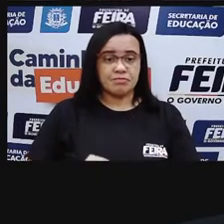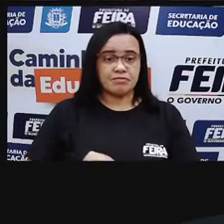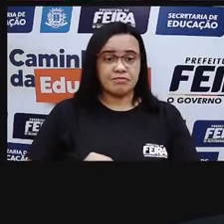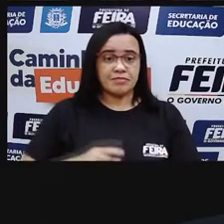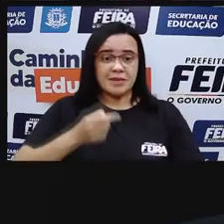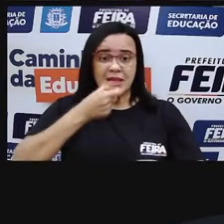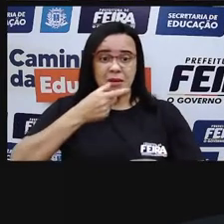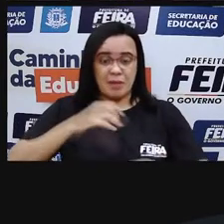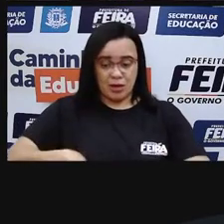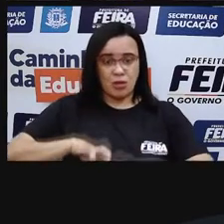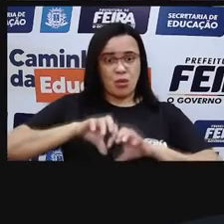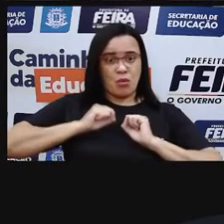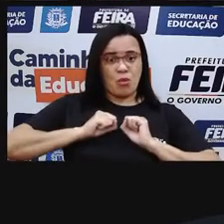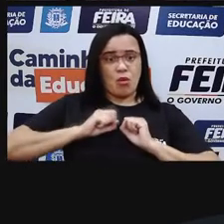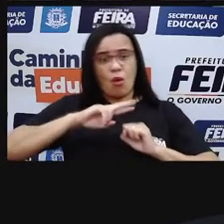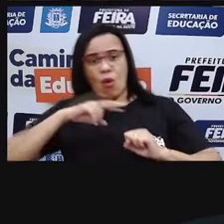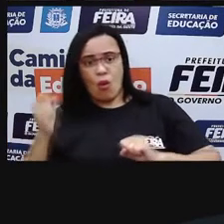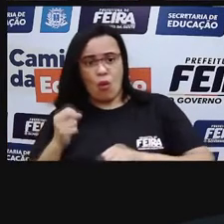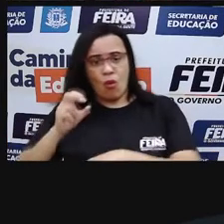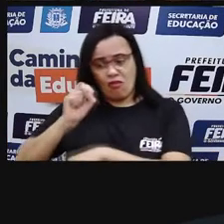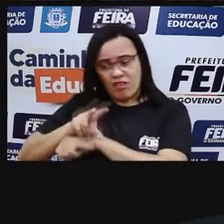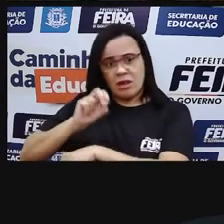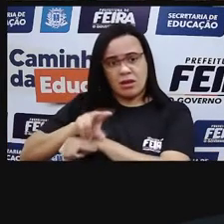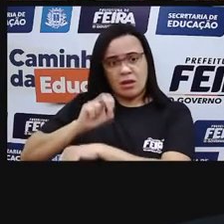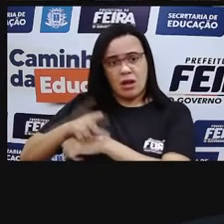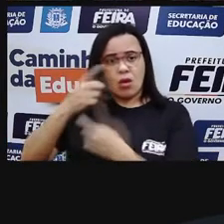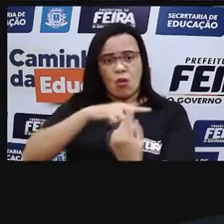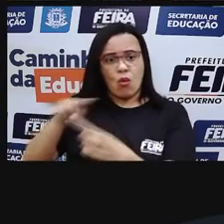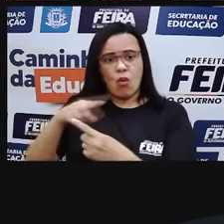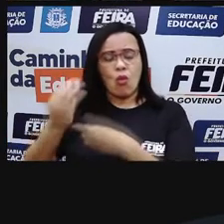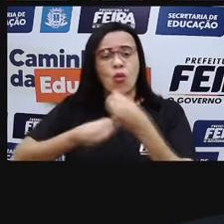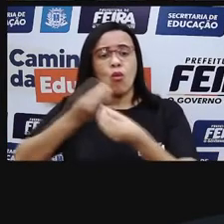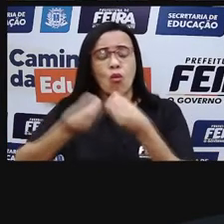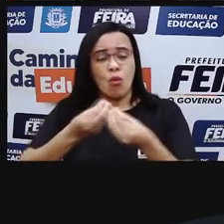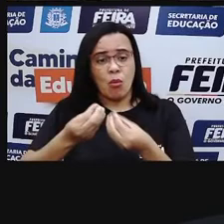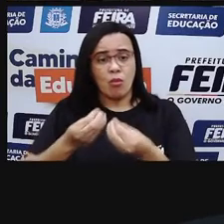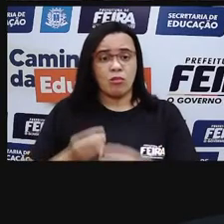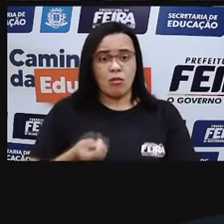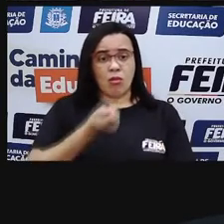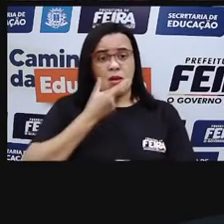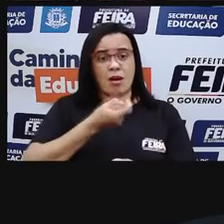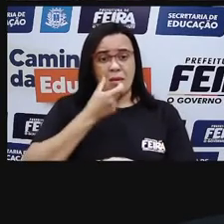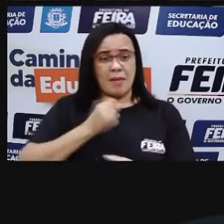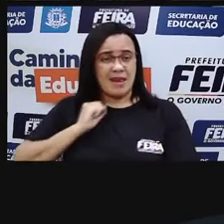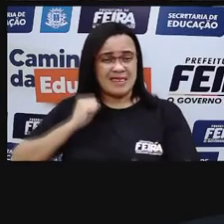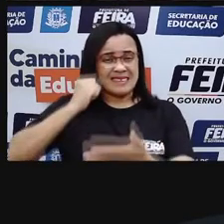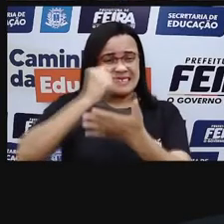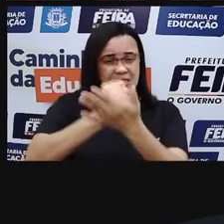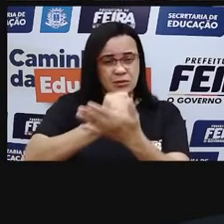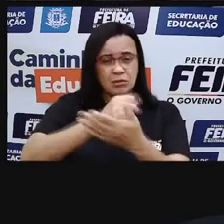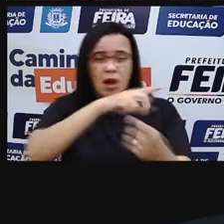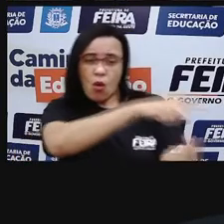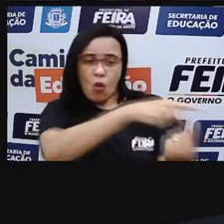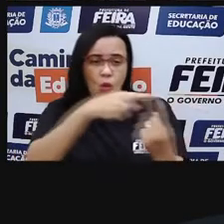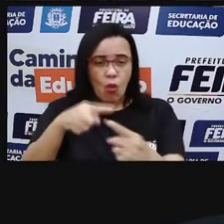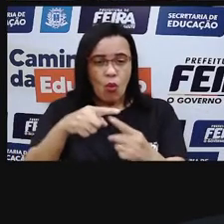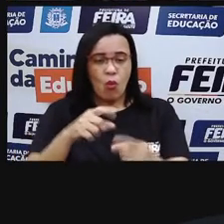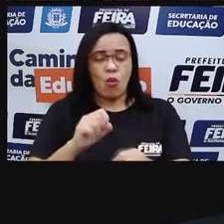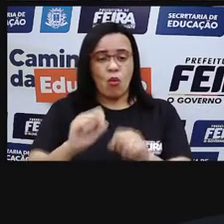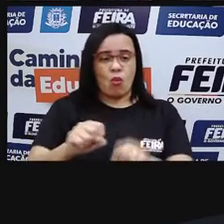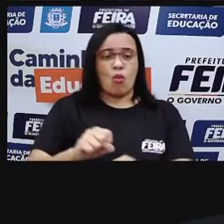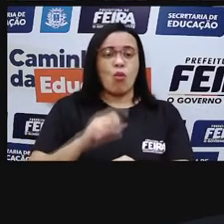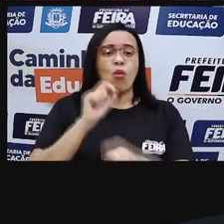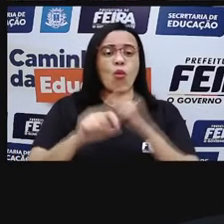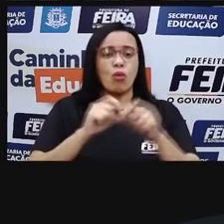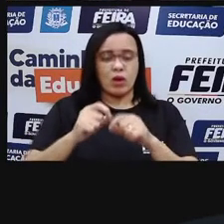antifúngico, antiviral, ó bem, ó, antibiótico. Ele é um medicamento que vai matar, que vai combater